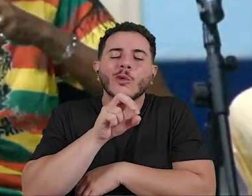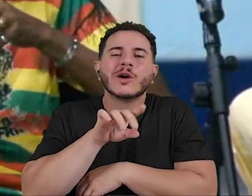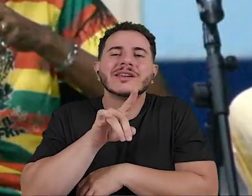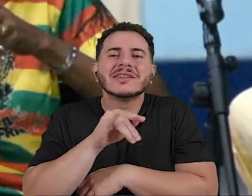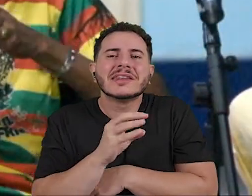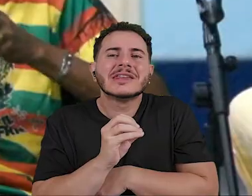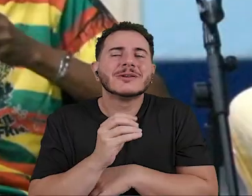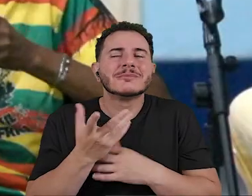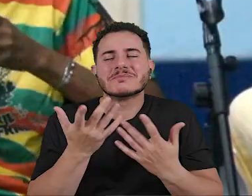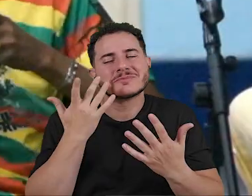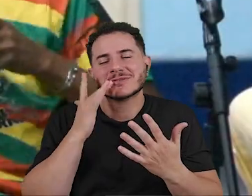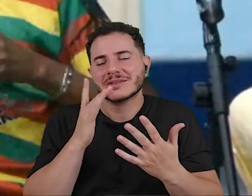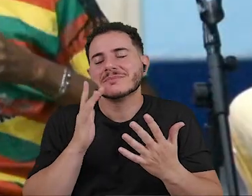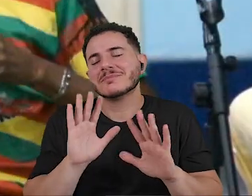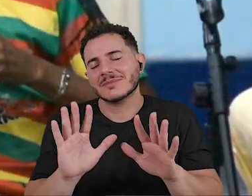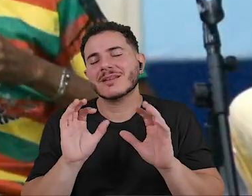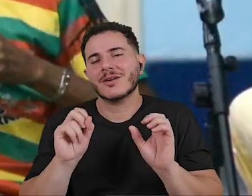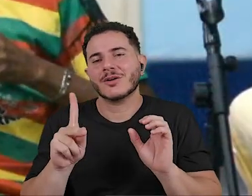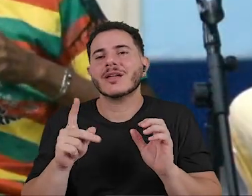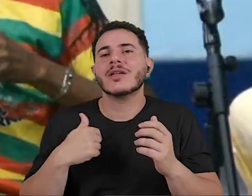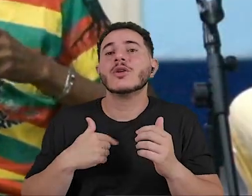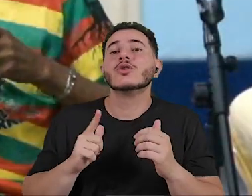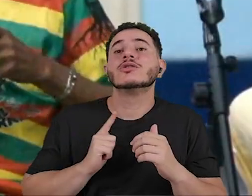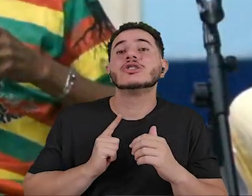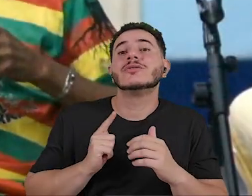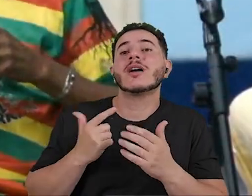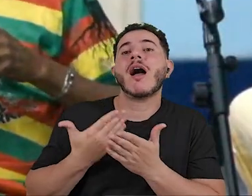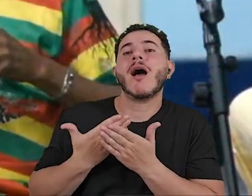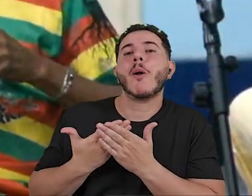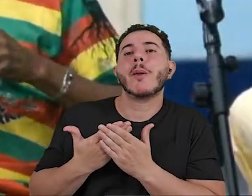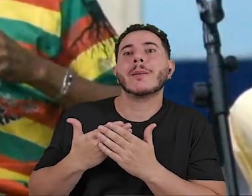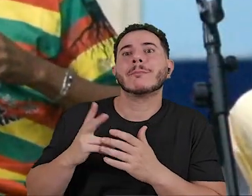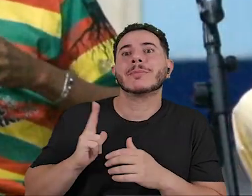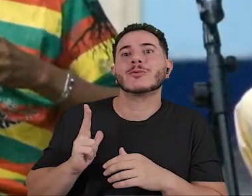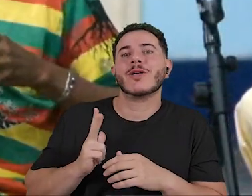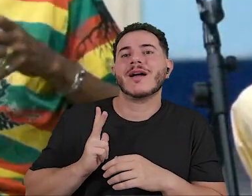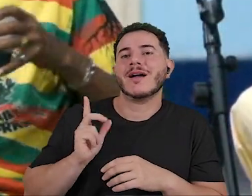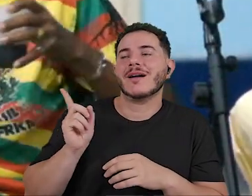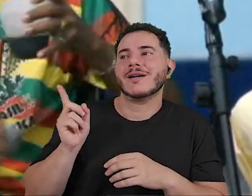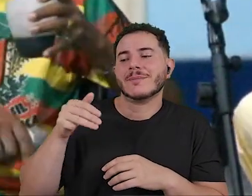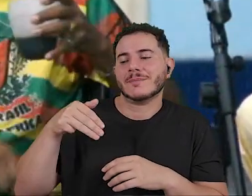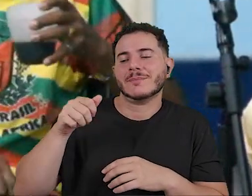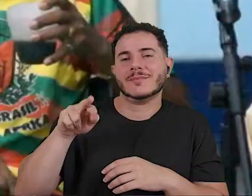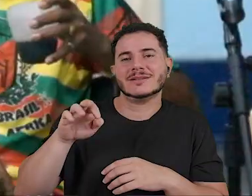conversei bastante com ele para organizar Explora. as ideias.